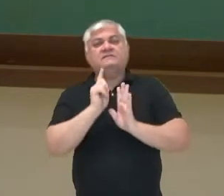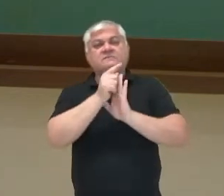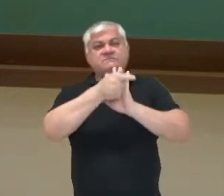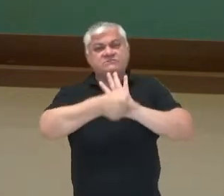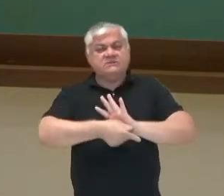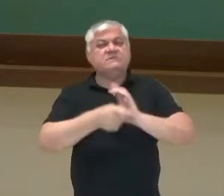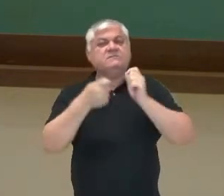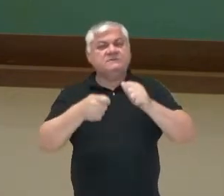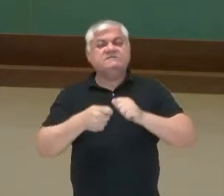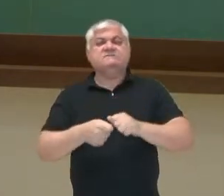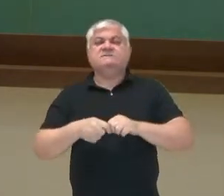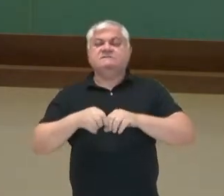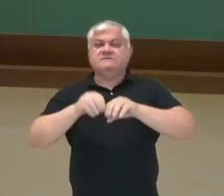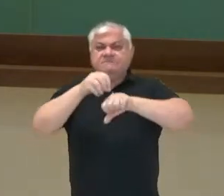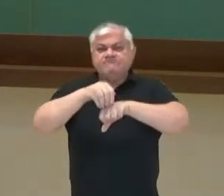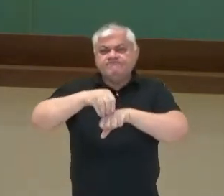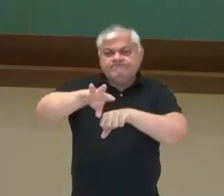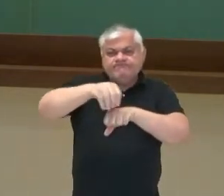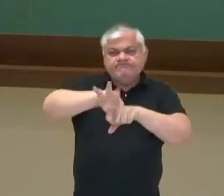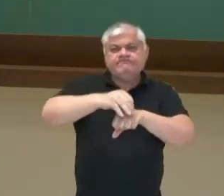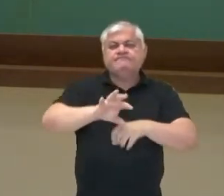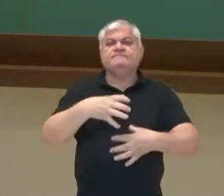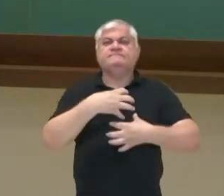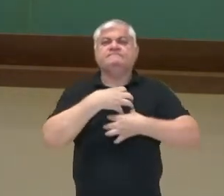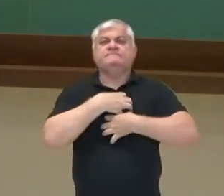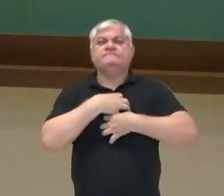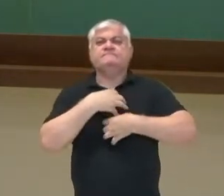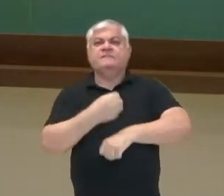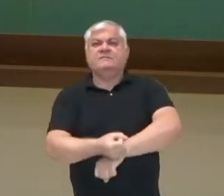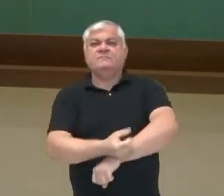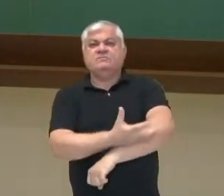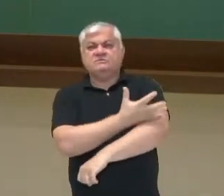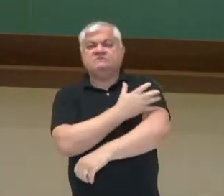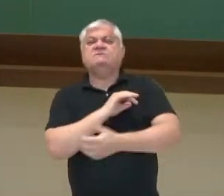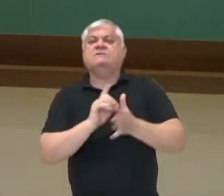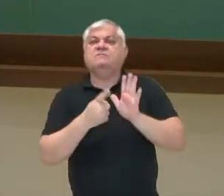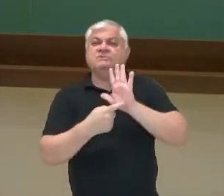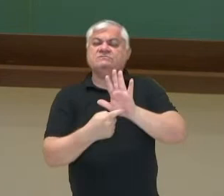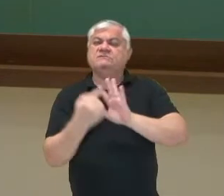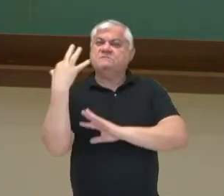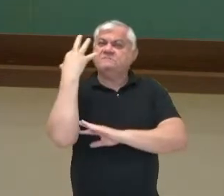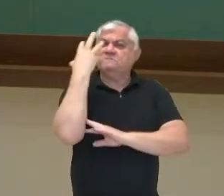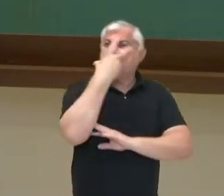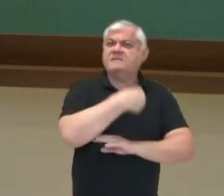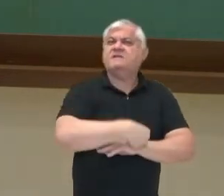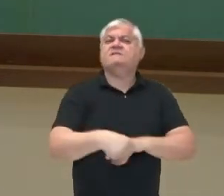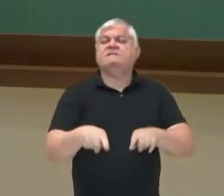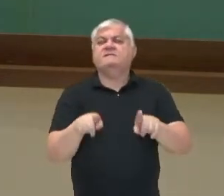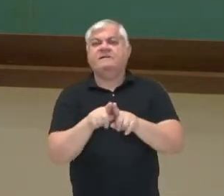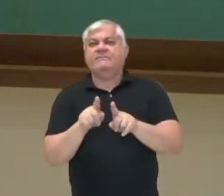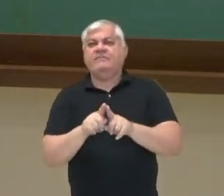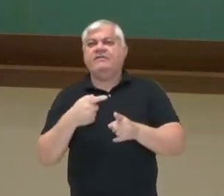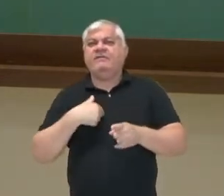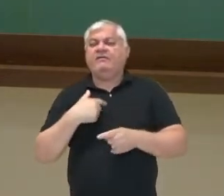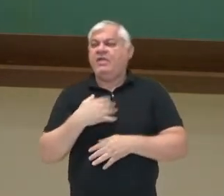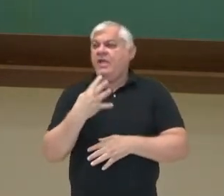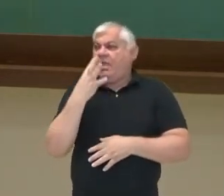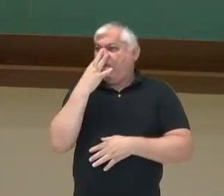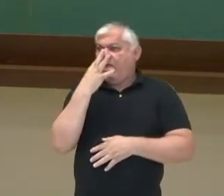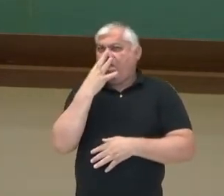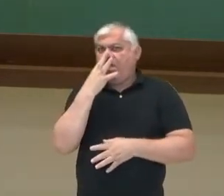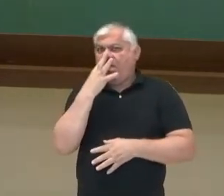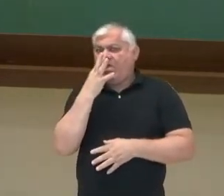precisa transmitir ali os seus sentimentos, suas emoções, trazer beleza, encantamento e